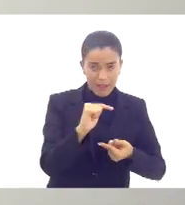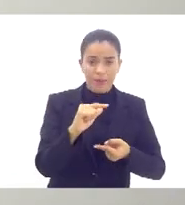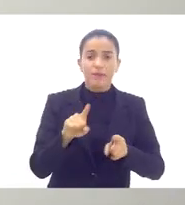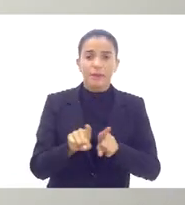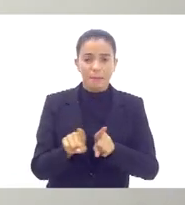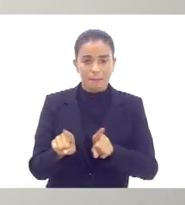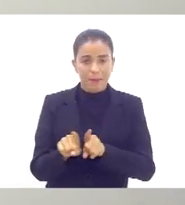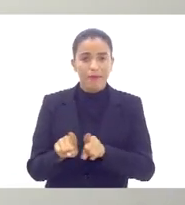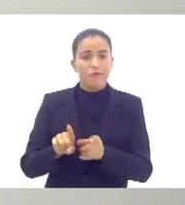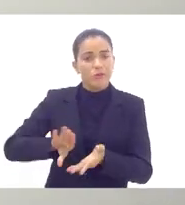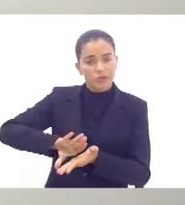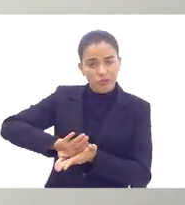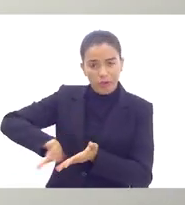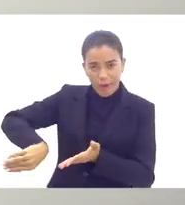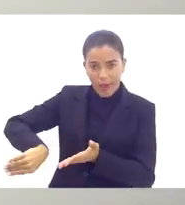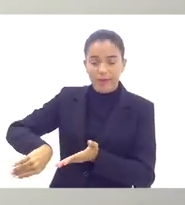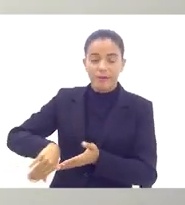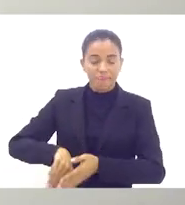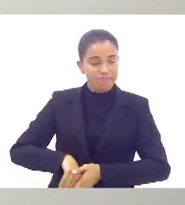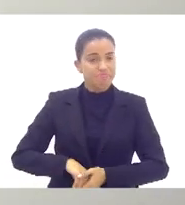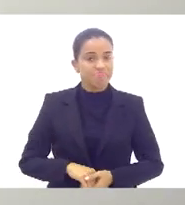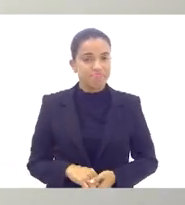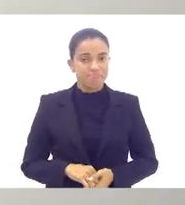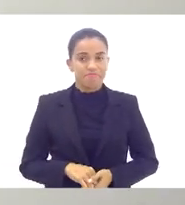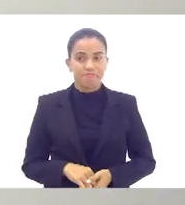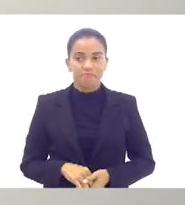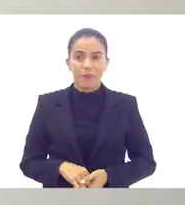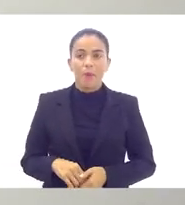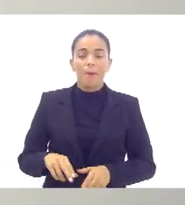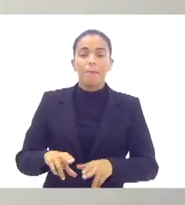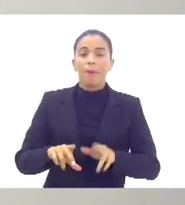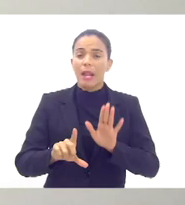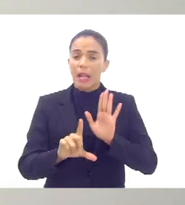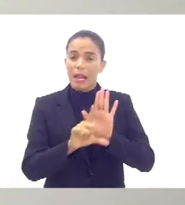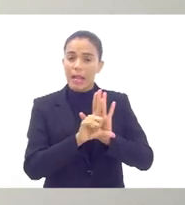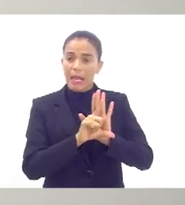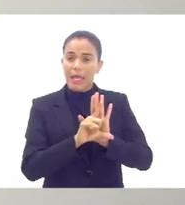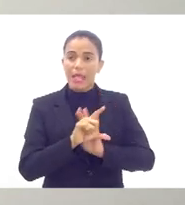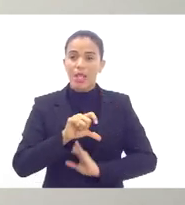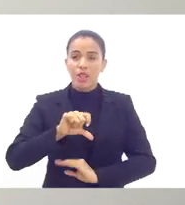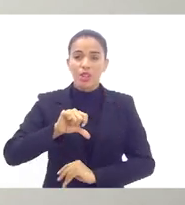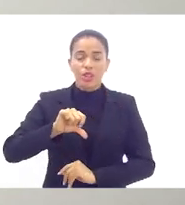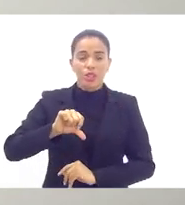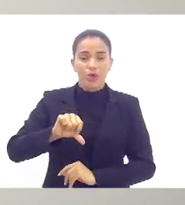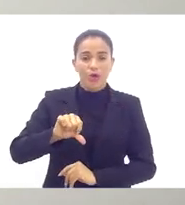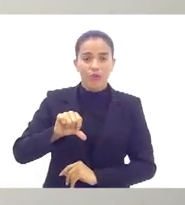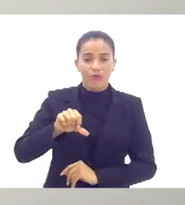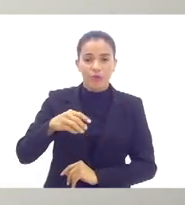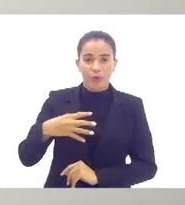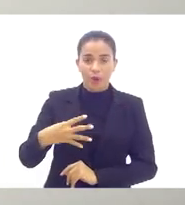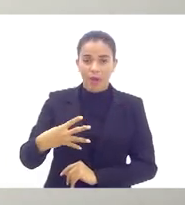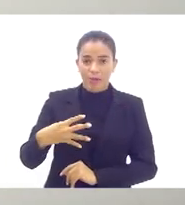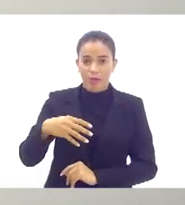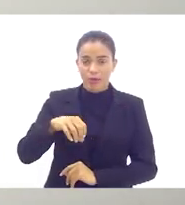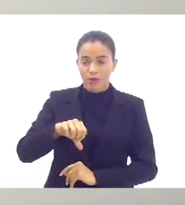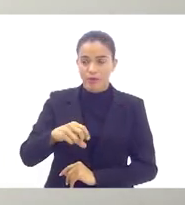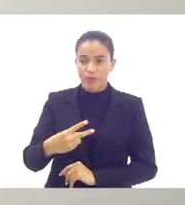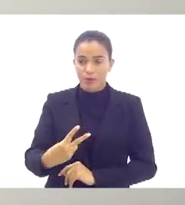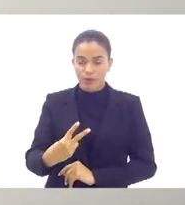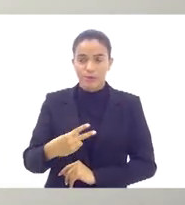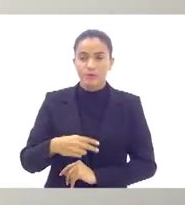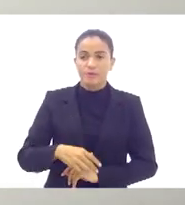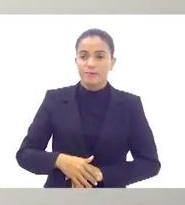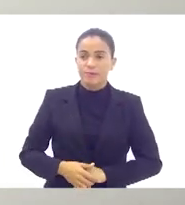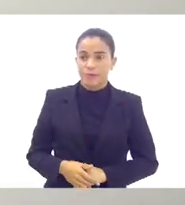substituição tributária, mais recentemente, pela Lei 9.428, de 2021. Em relação também ao que